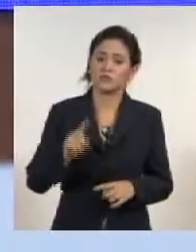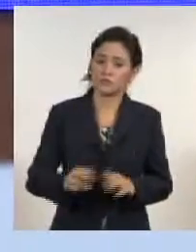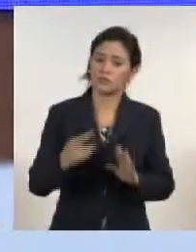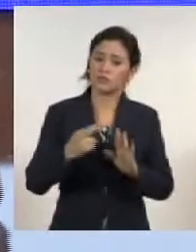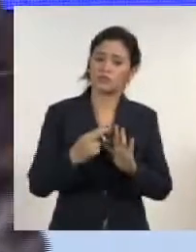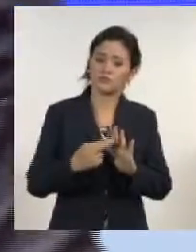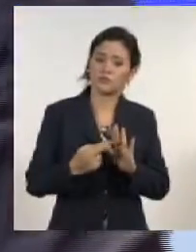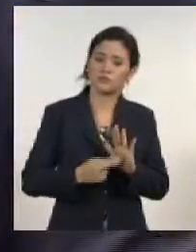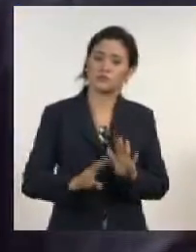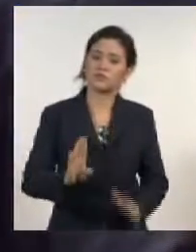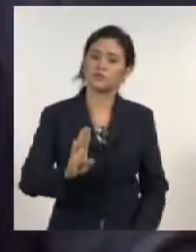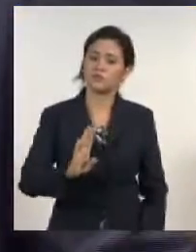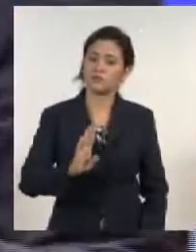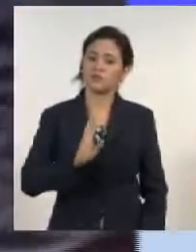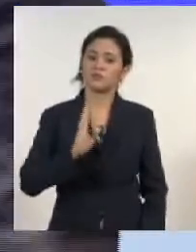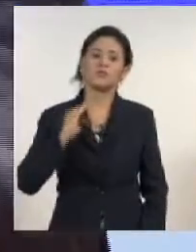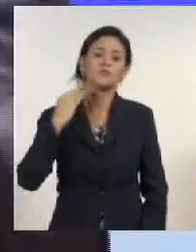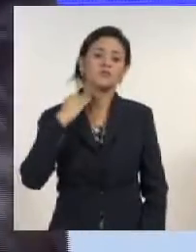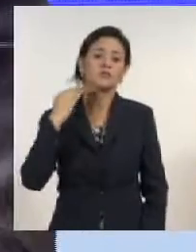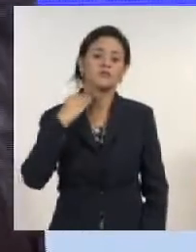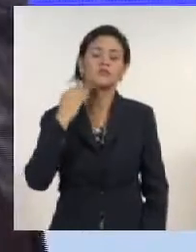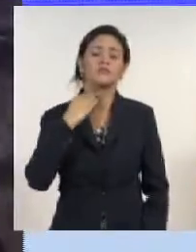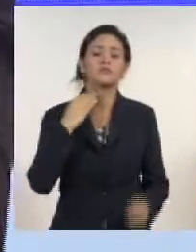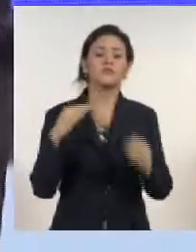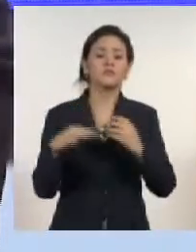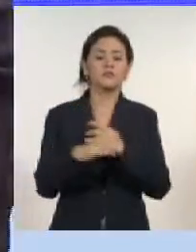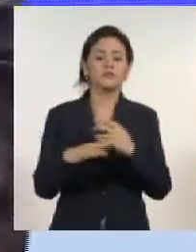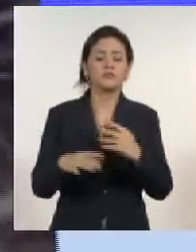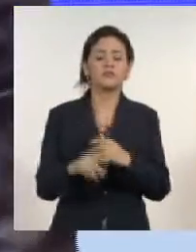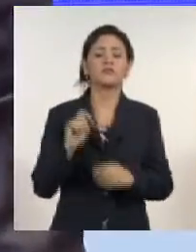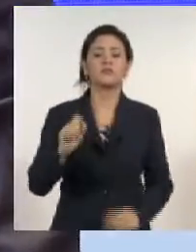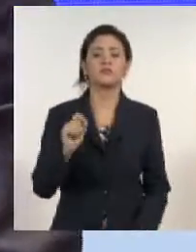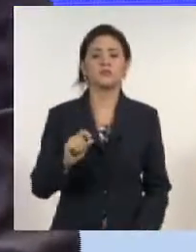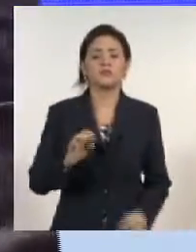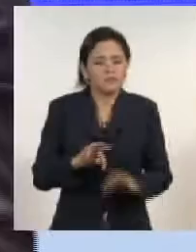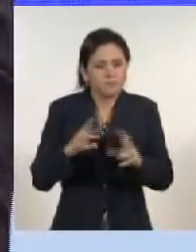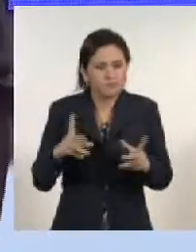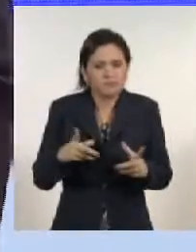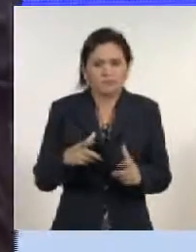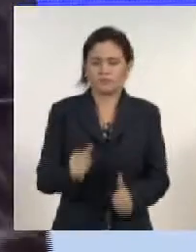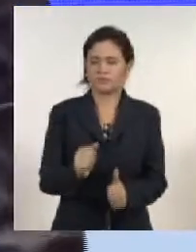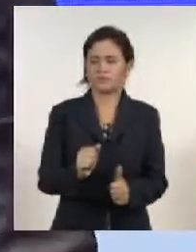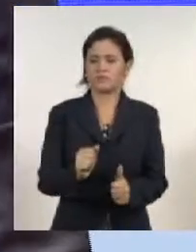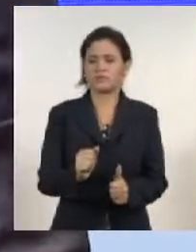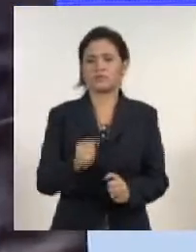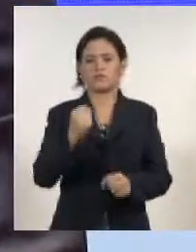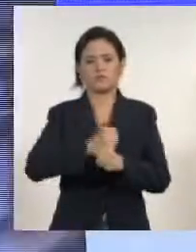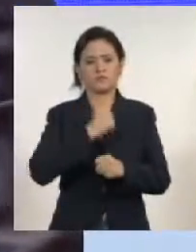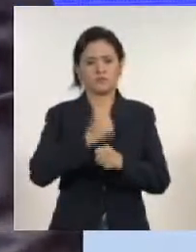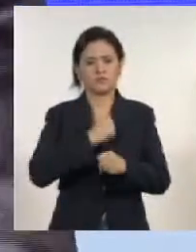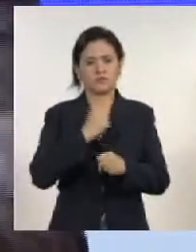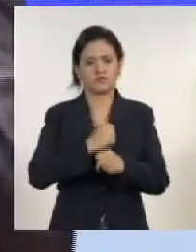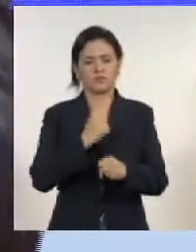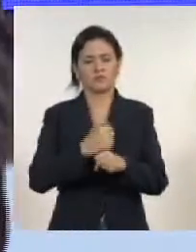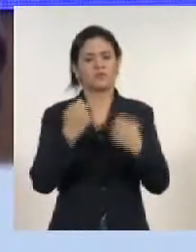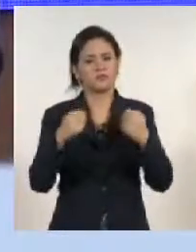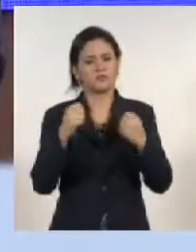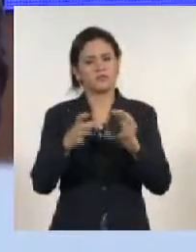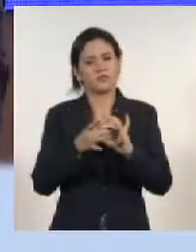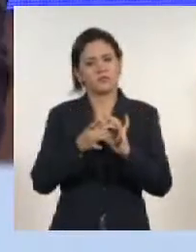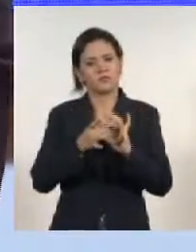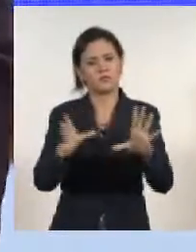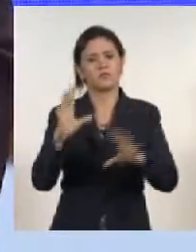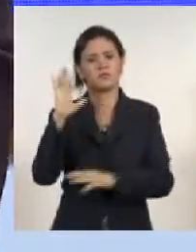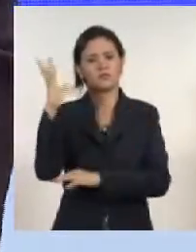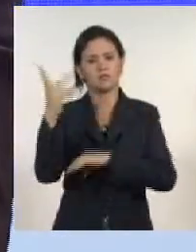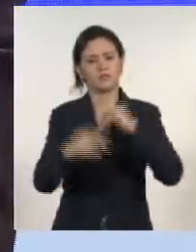Central que toda obra financiada com recursos do governo federal tem que ter a licença ambiental. Eu estou dando um